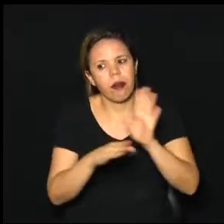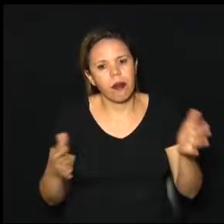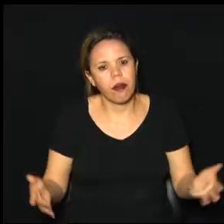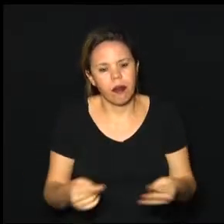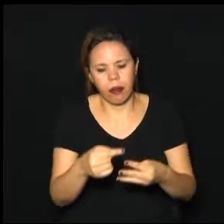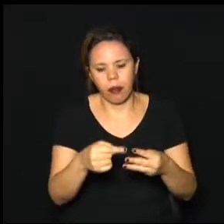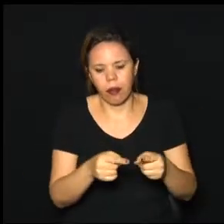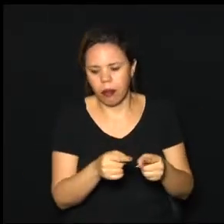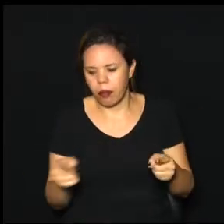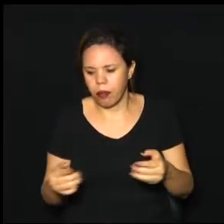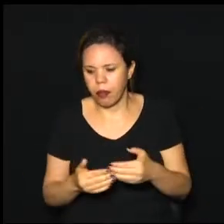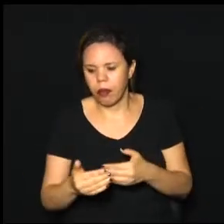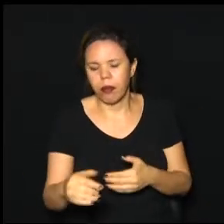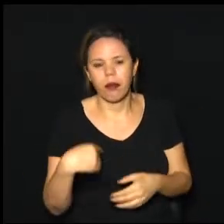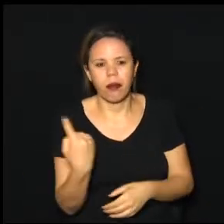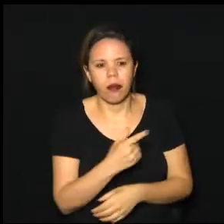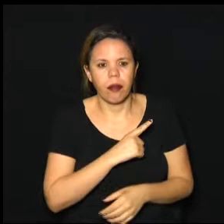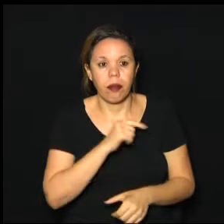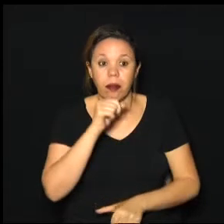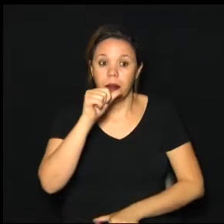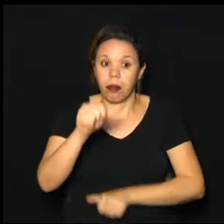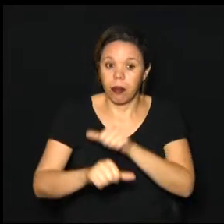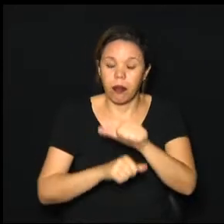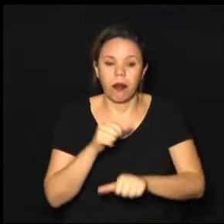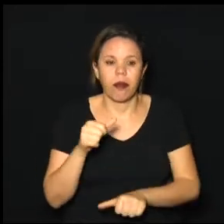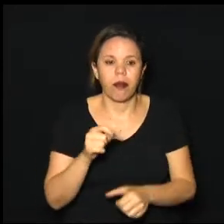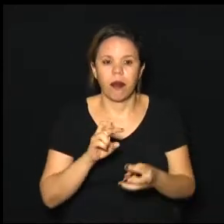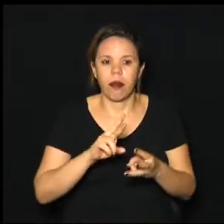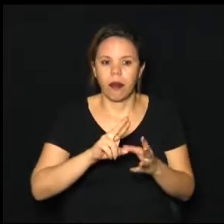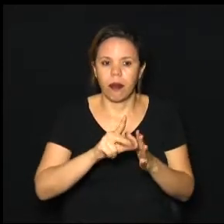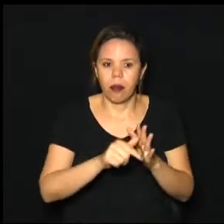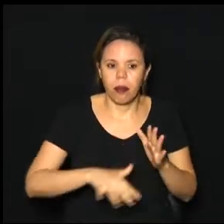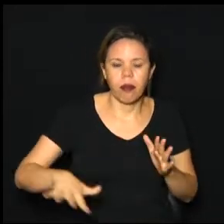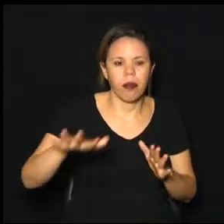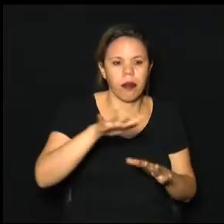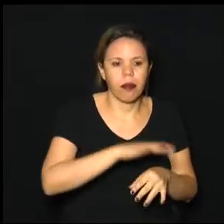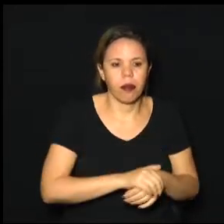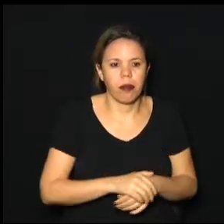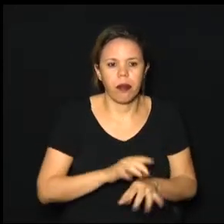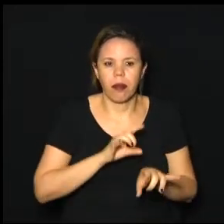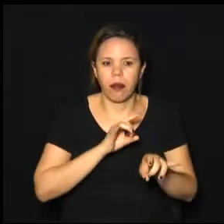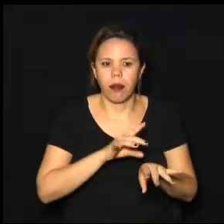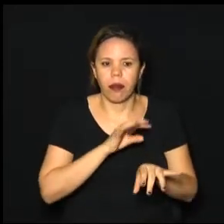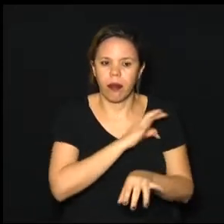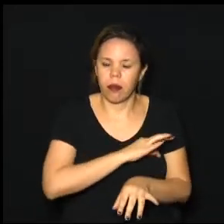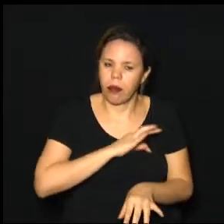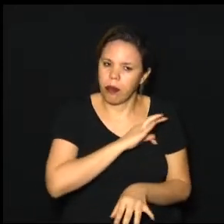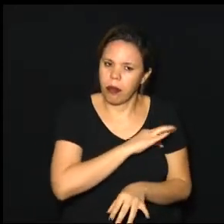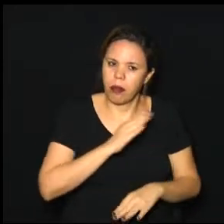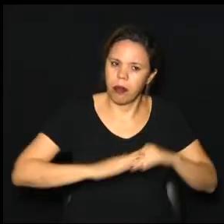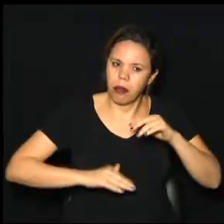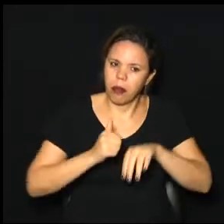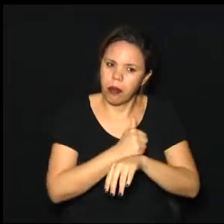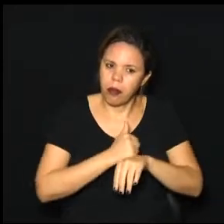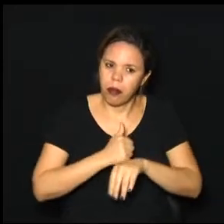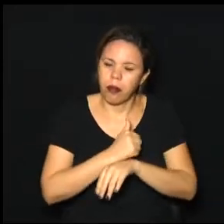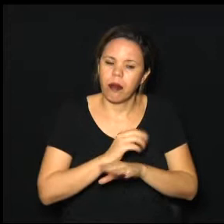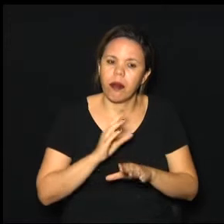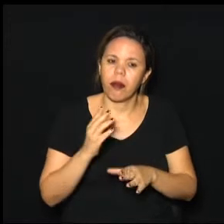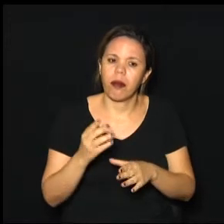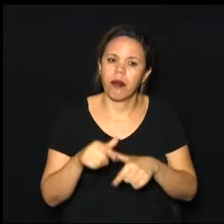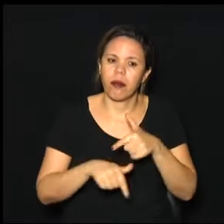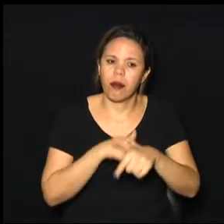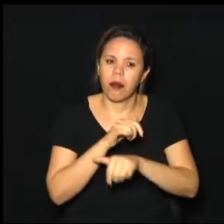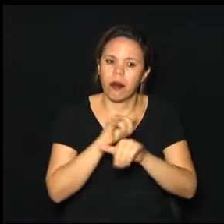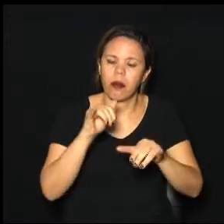3 fases nós temos impacto em várias áreas técnicas, várias áreas profissionais envolvendo as